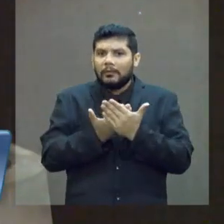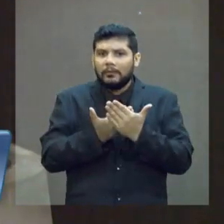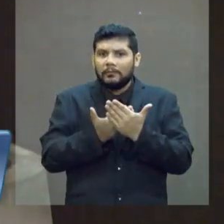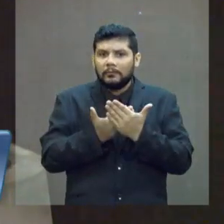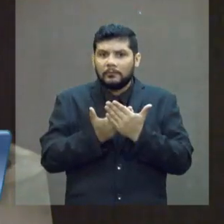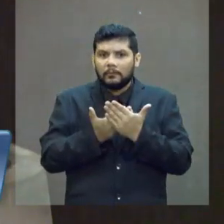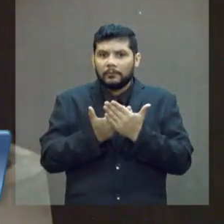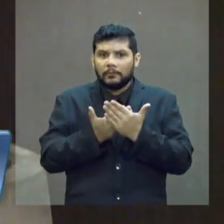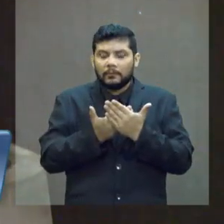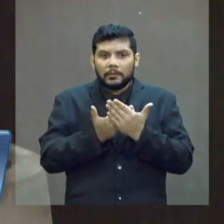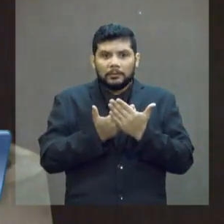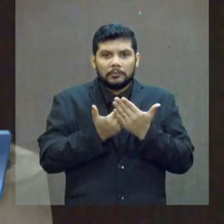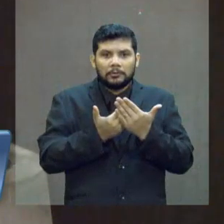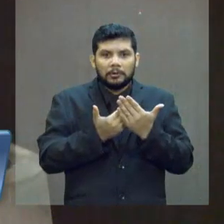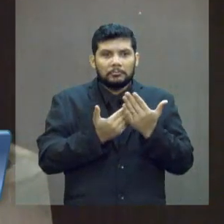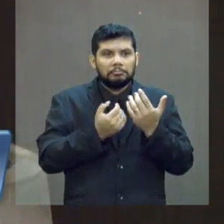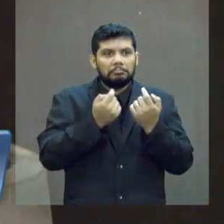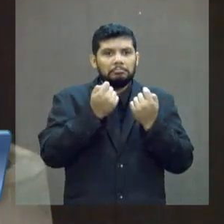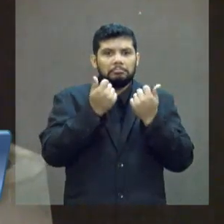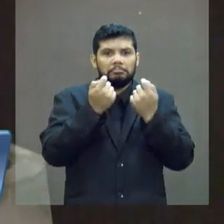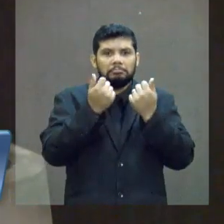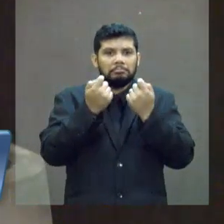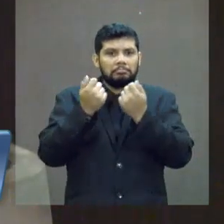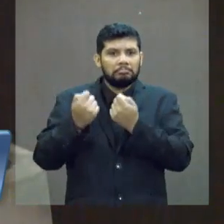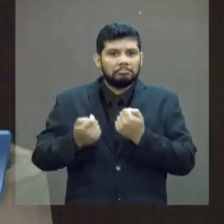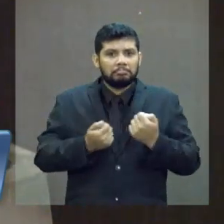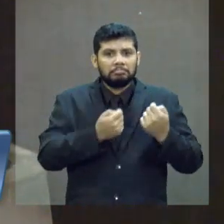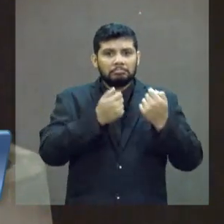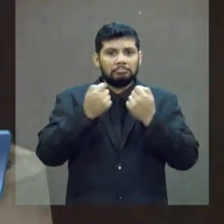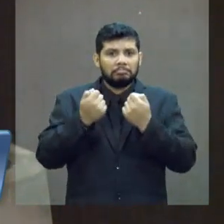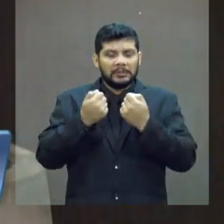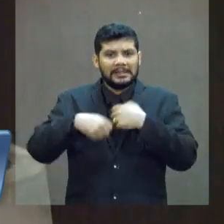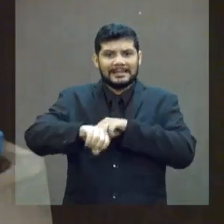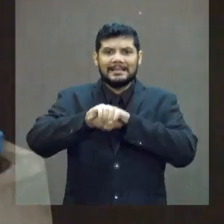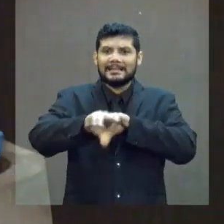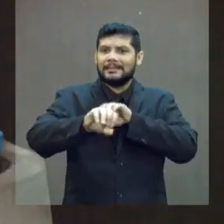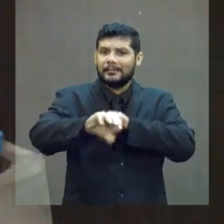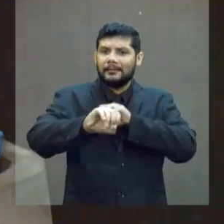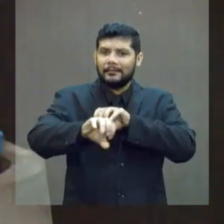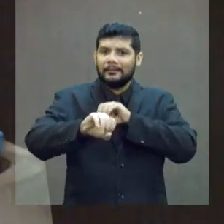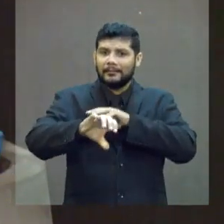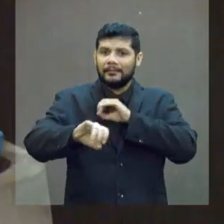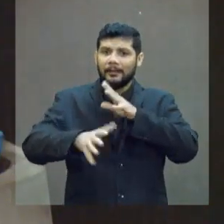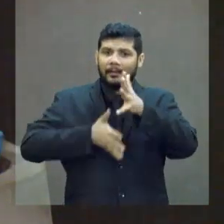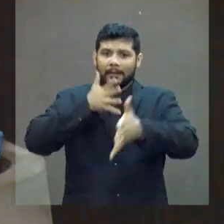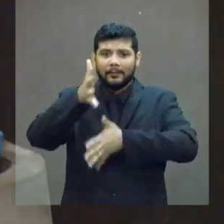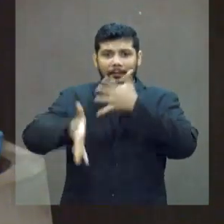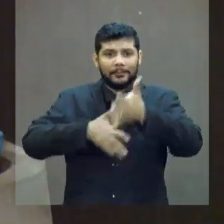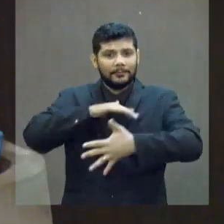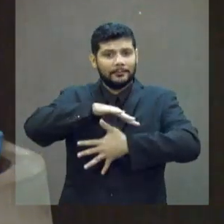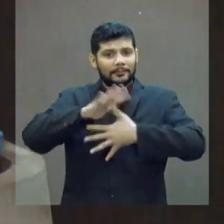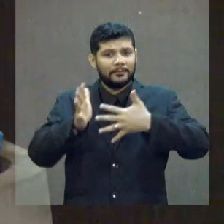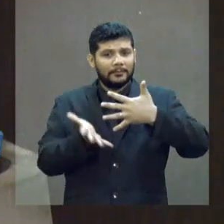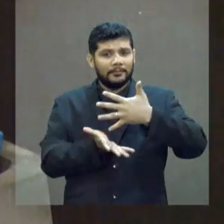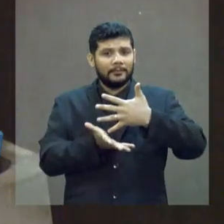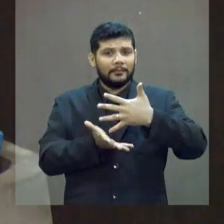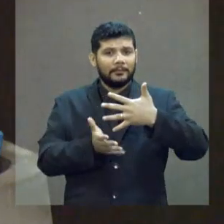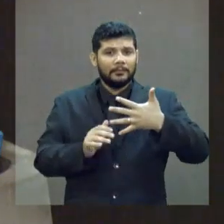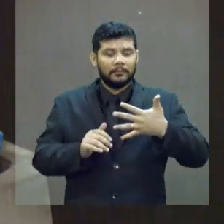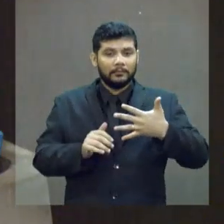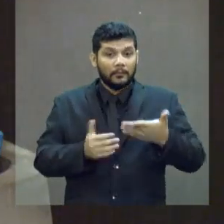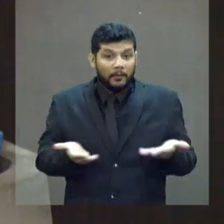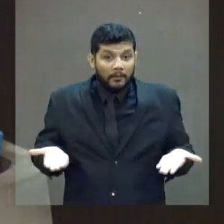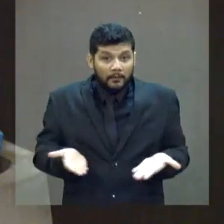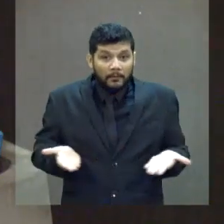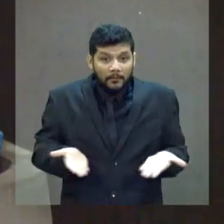em quantidade suficiente para o ensino em Libras. Estamos agora,